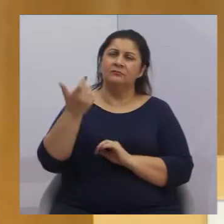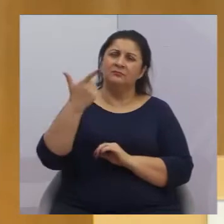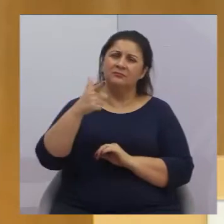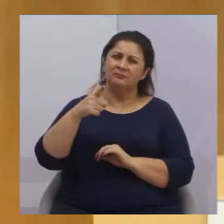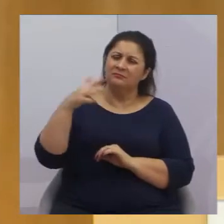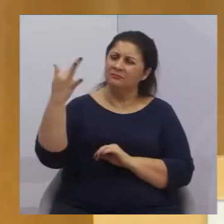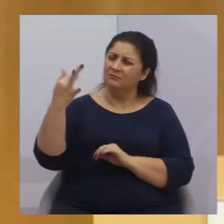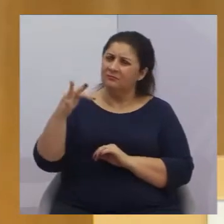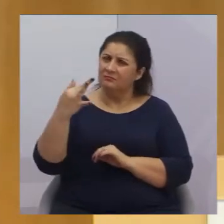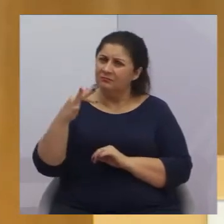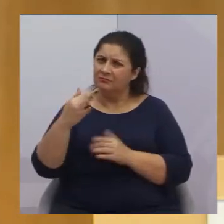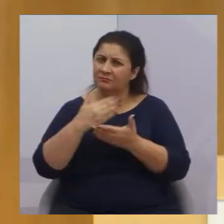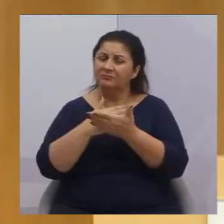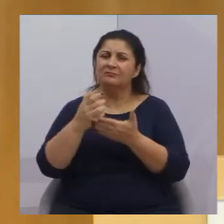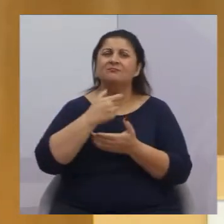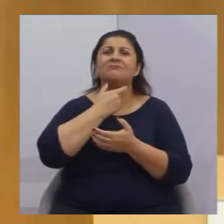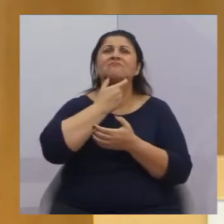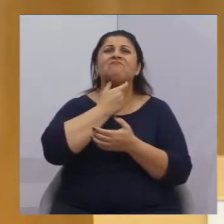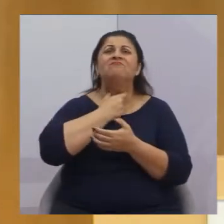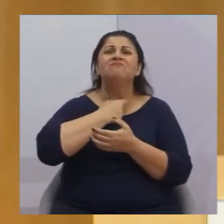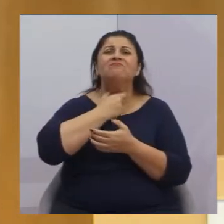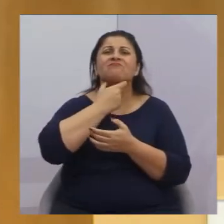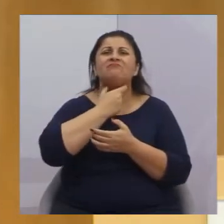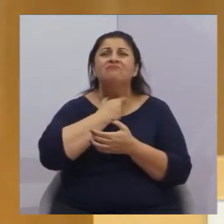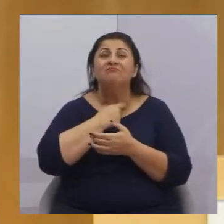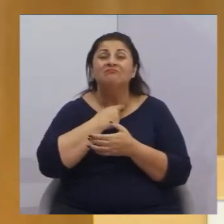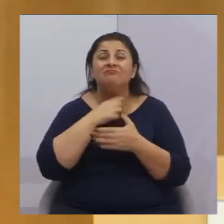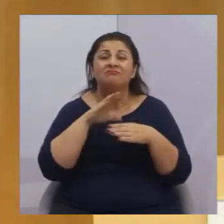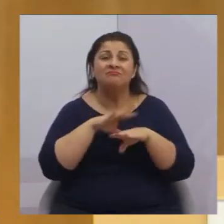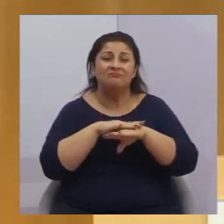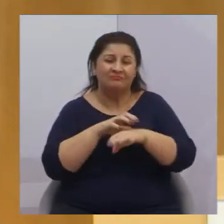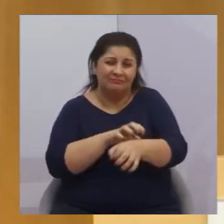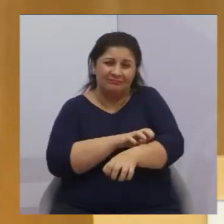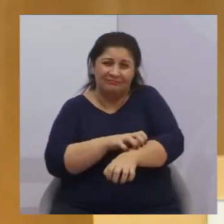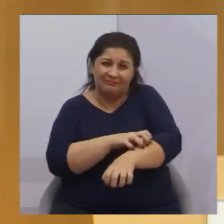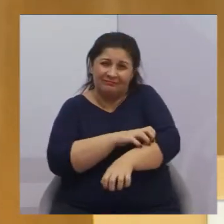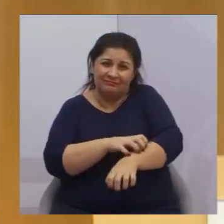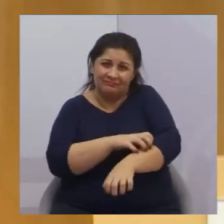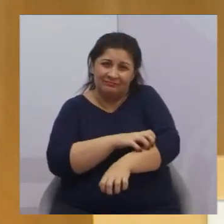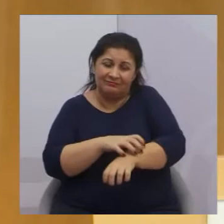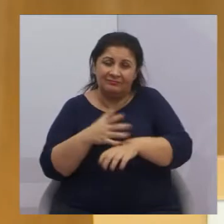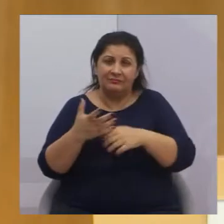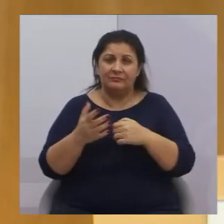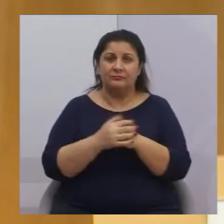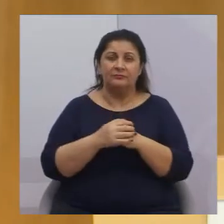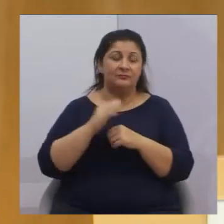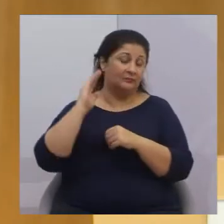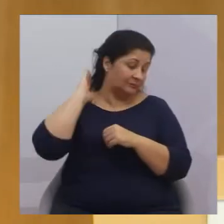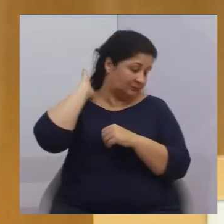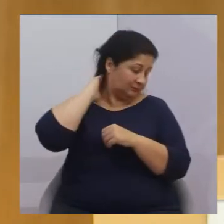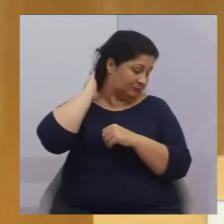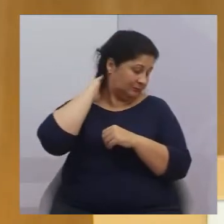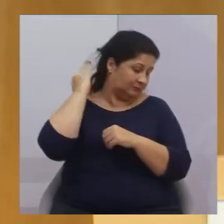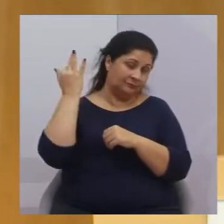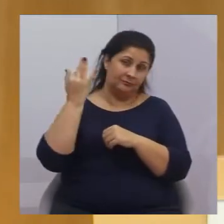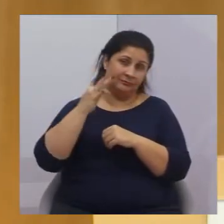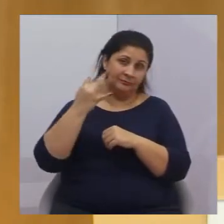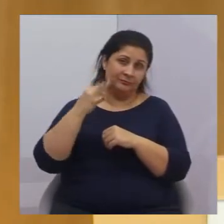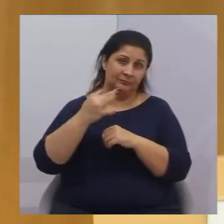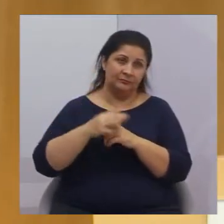vão vindo, né? Dores de garganta, alergias, né? Dores na nuca,